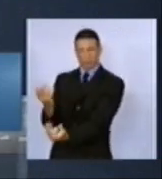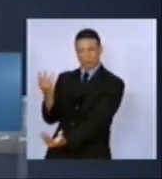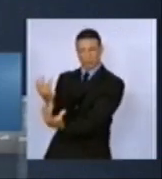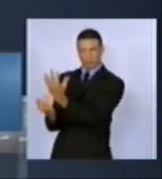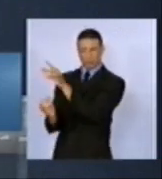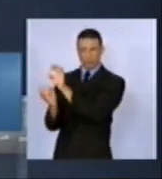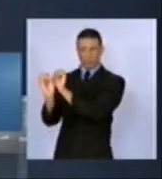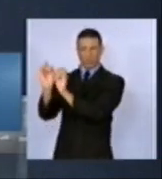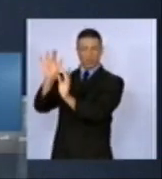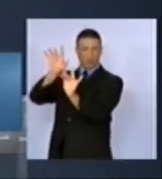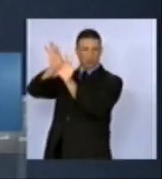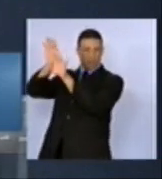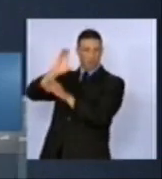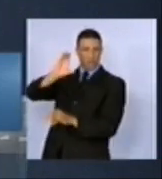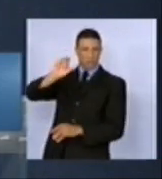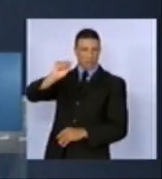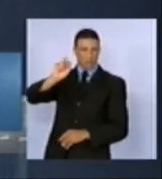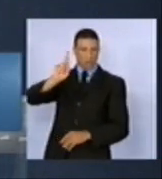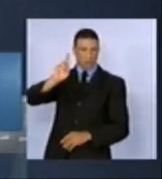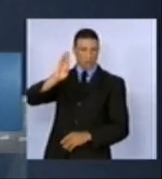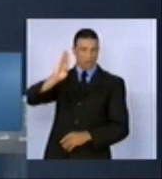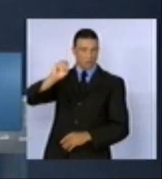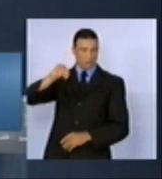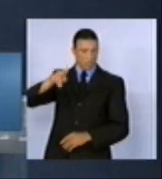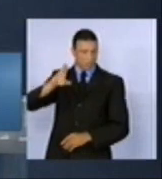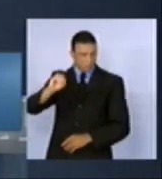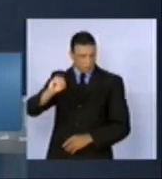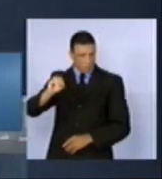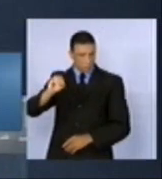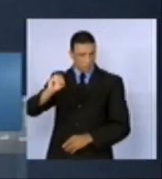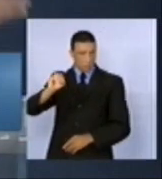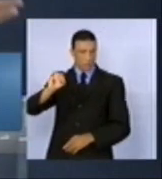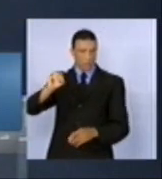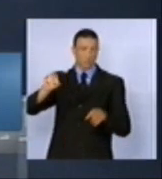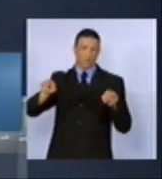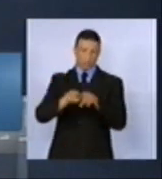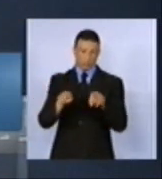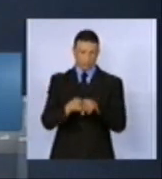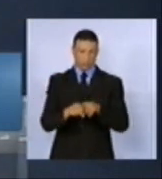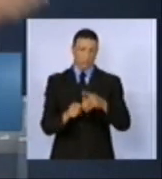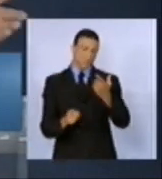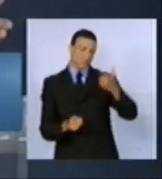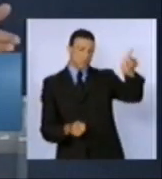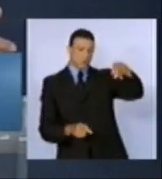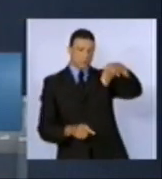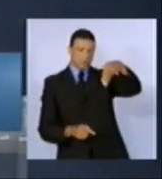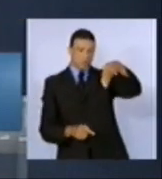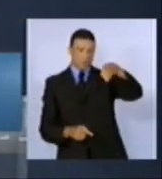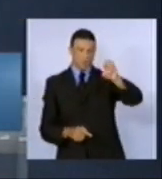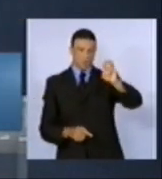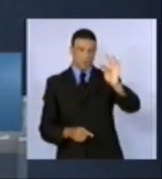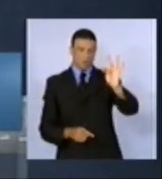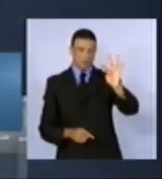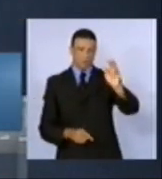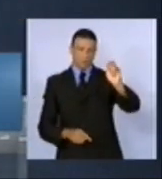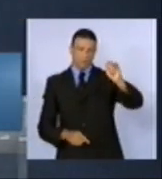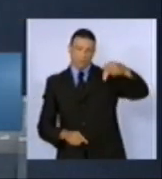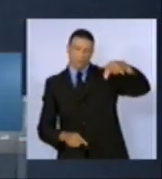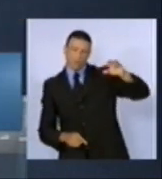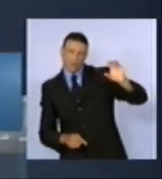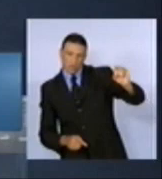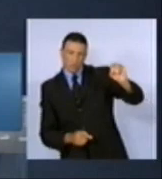tempo a queima emite metano isso já tá uma coisa de emite mais